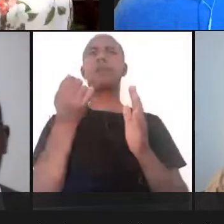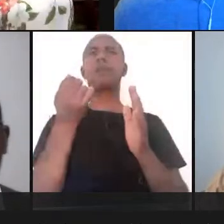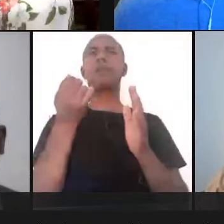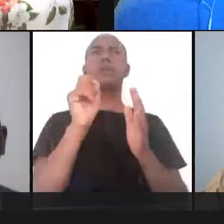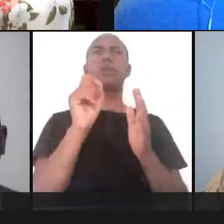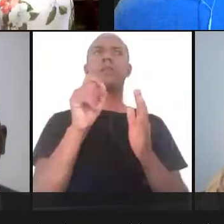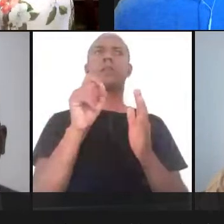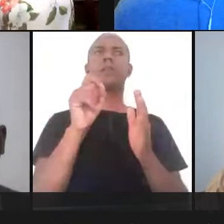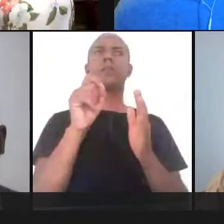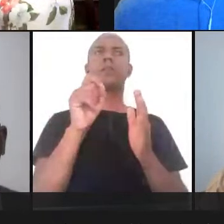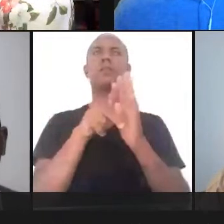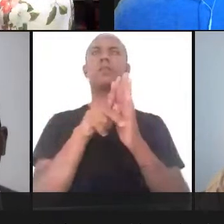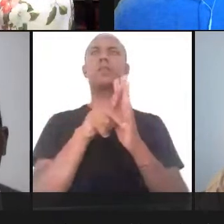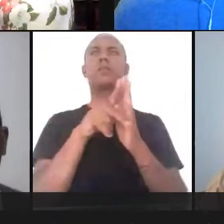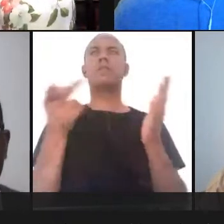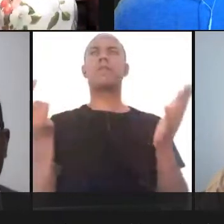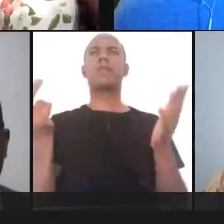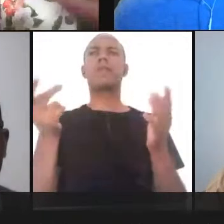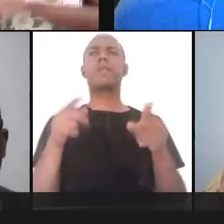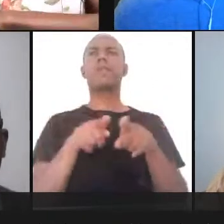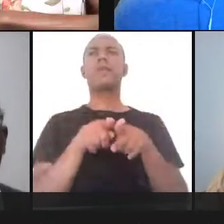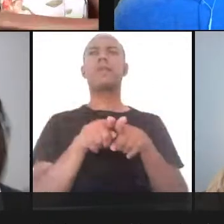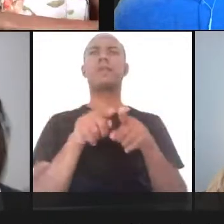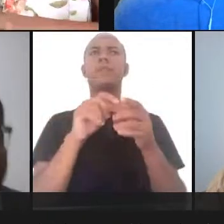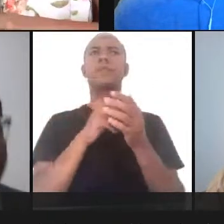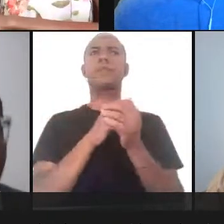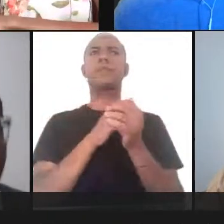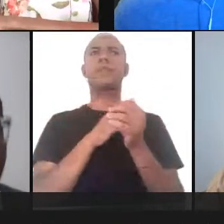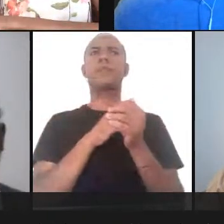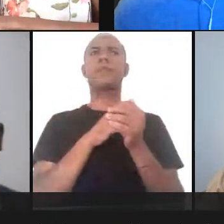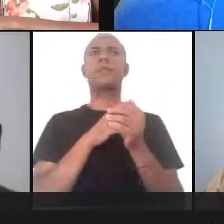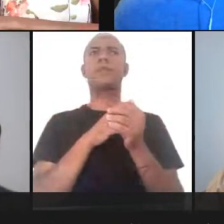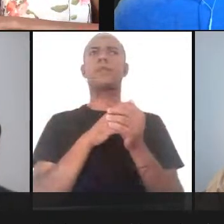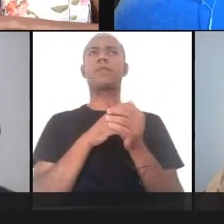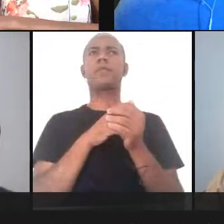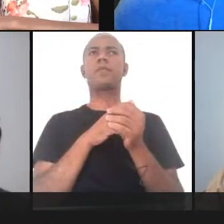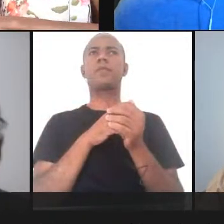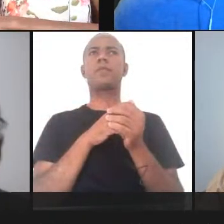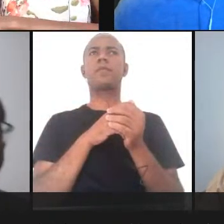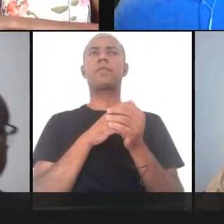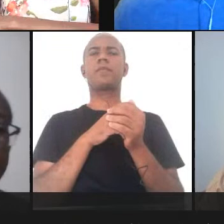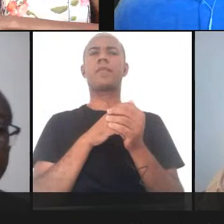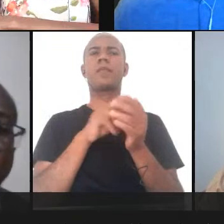dentro de nós desaparece. E estamos à procura dessa nação.